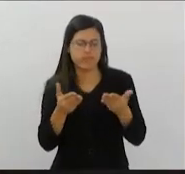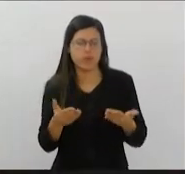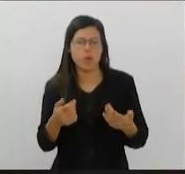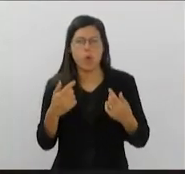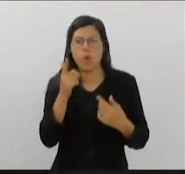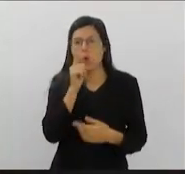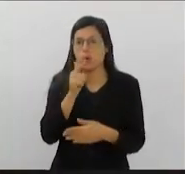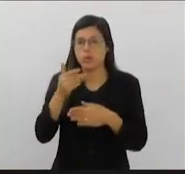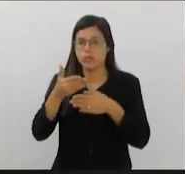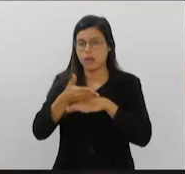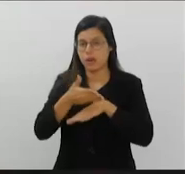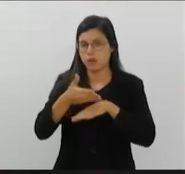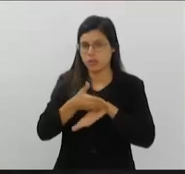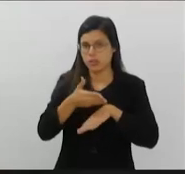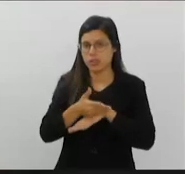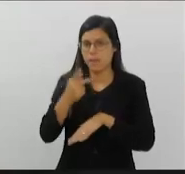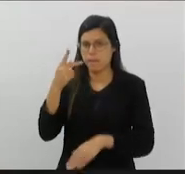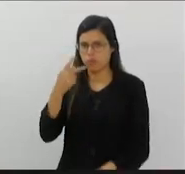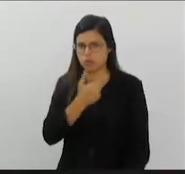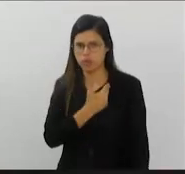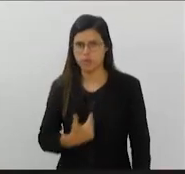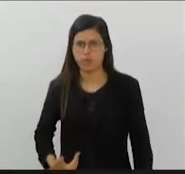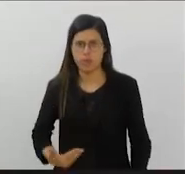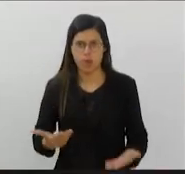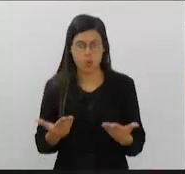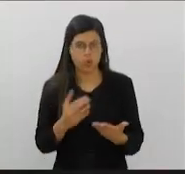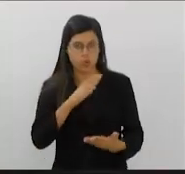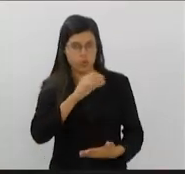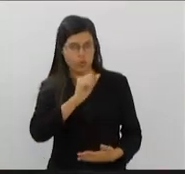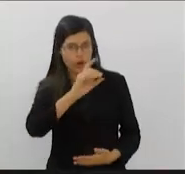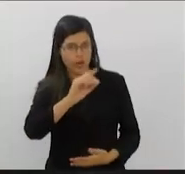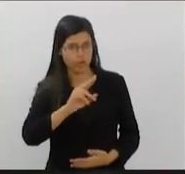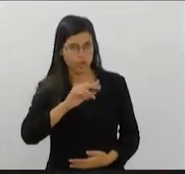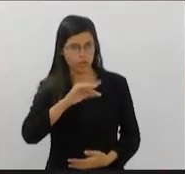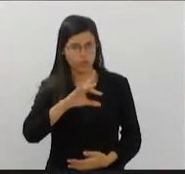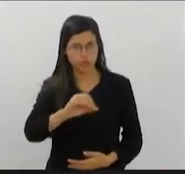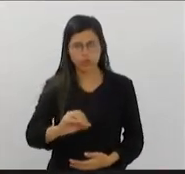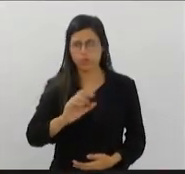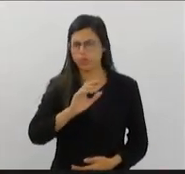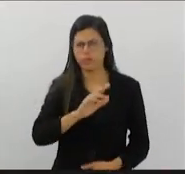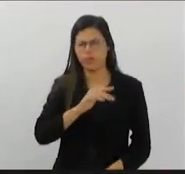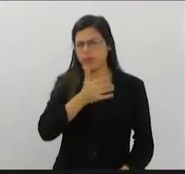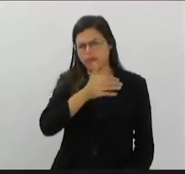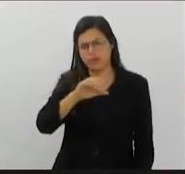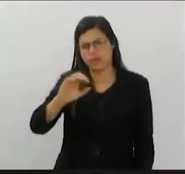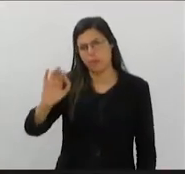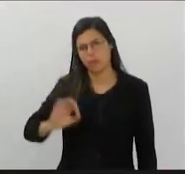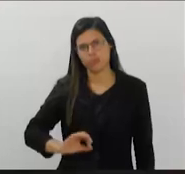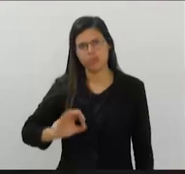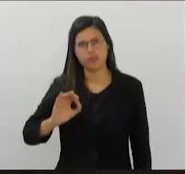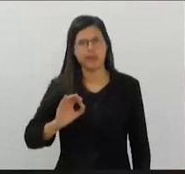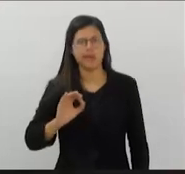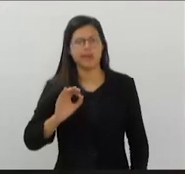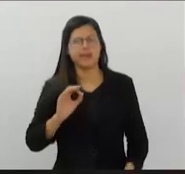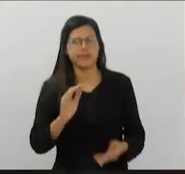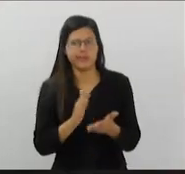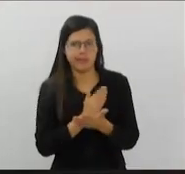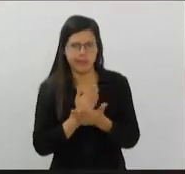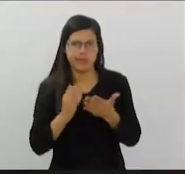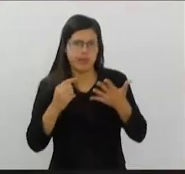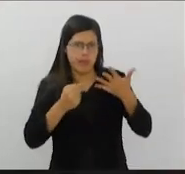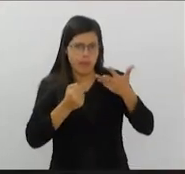acessar as políticas públicas. Hoje, o Cadastro Único não é 100%, ainda tem muitos pontos que a gente